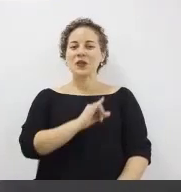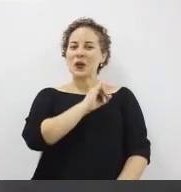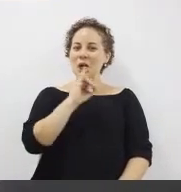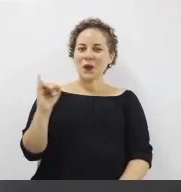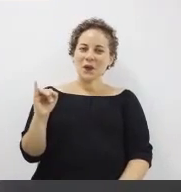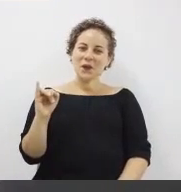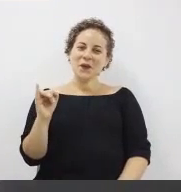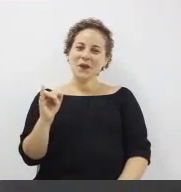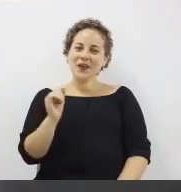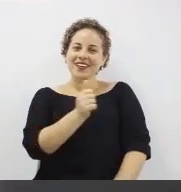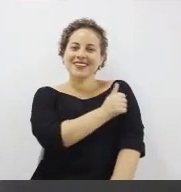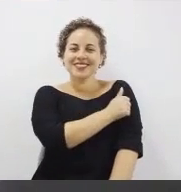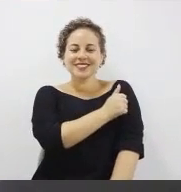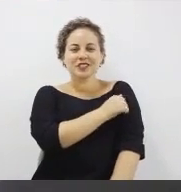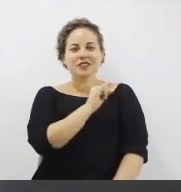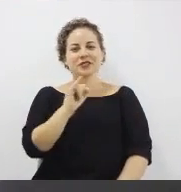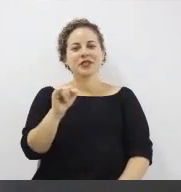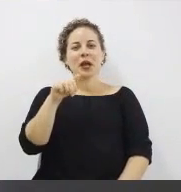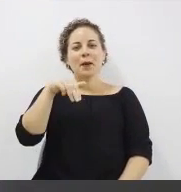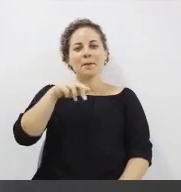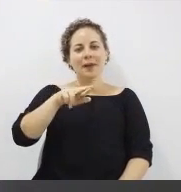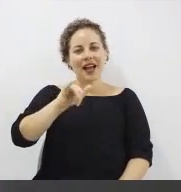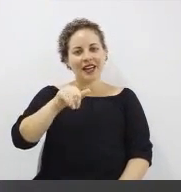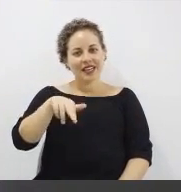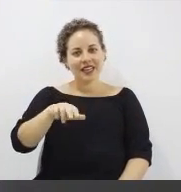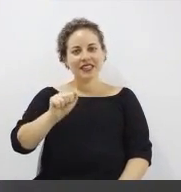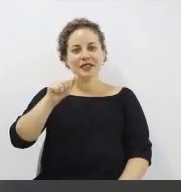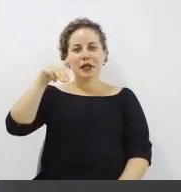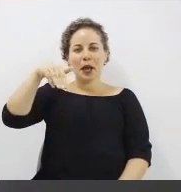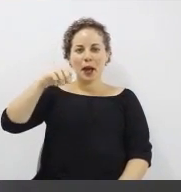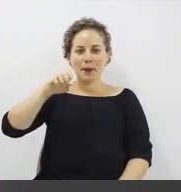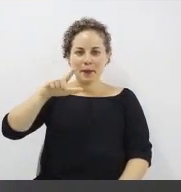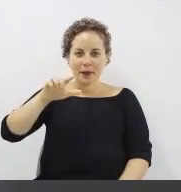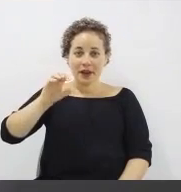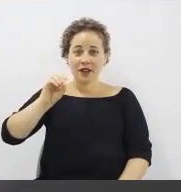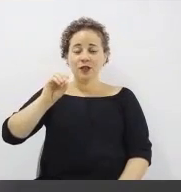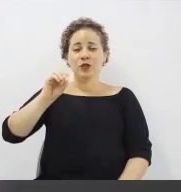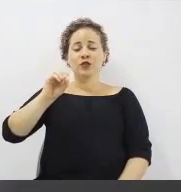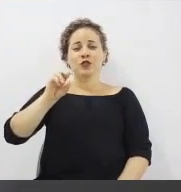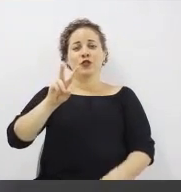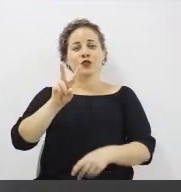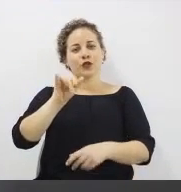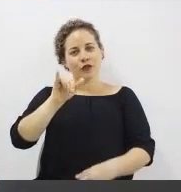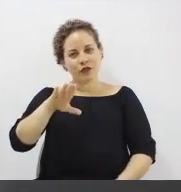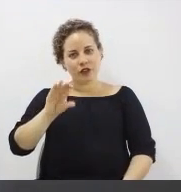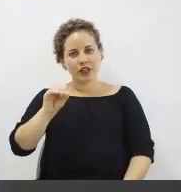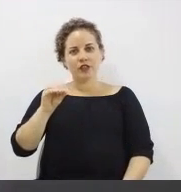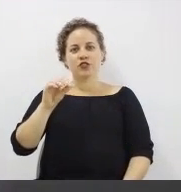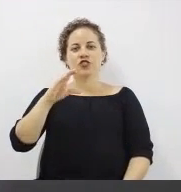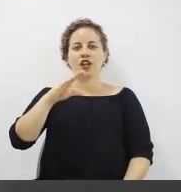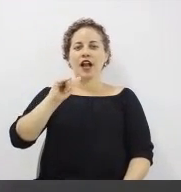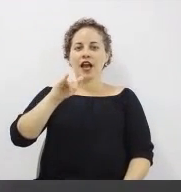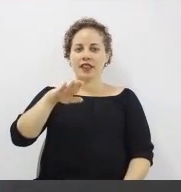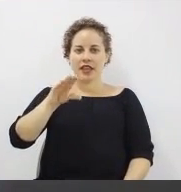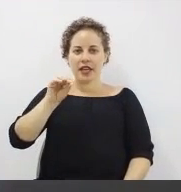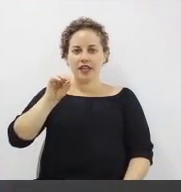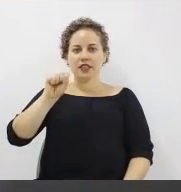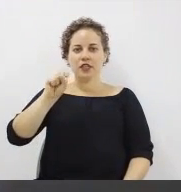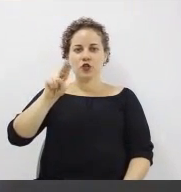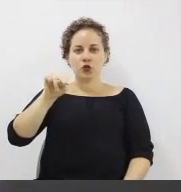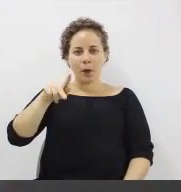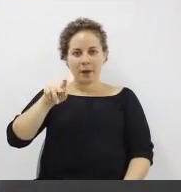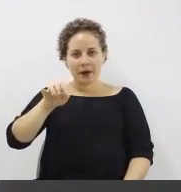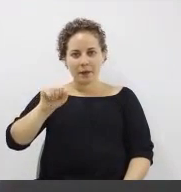Olá, caros alunos, eu sou a professora Mariana Mello e vamos iniciar agora os vídeos da disciplina de Cadeia de Suprimentos do